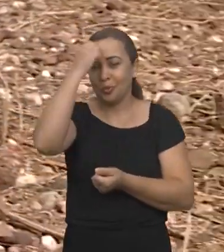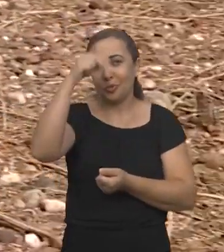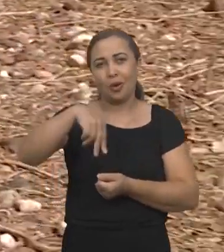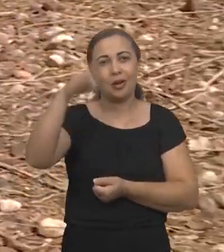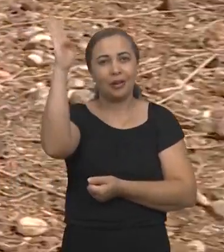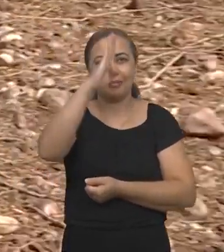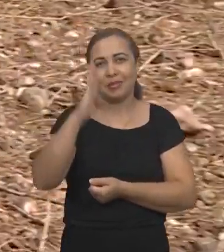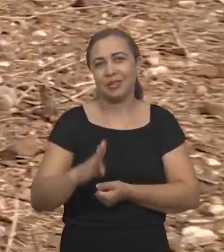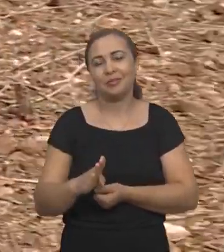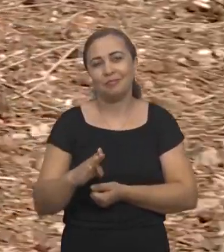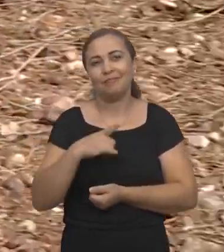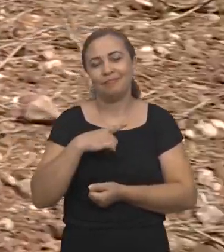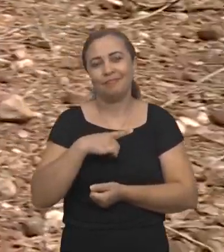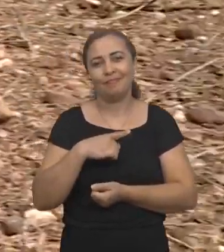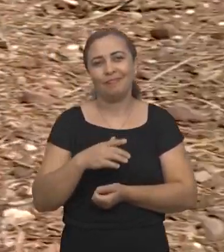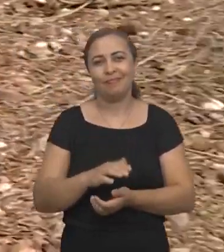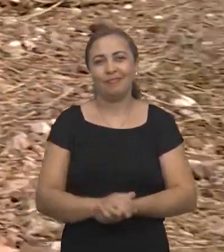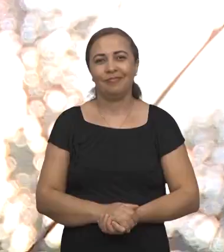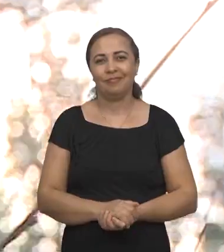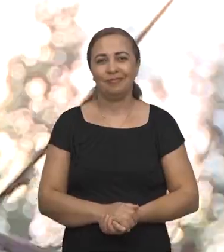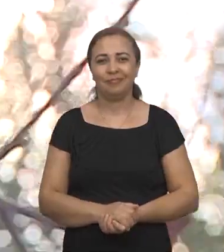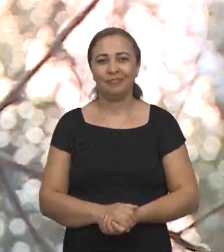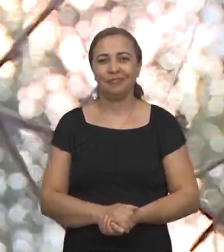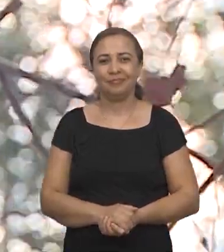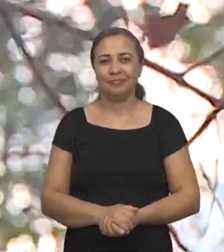a não ser no Brasil.